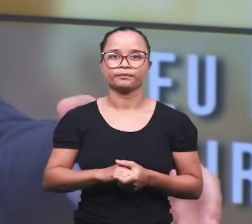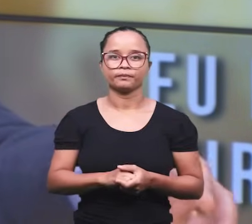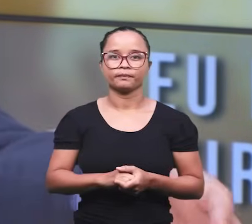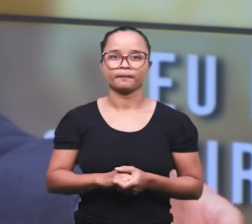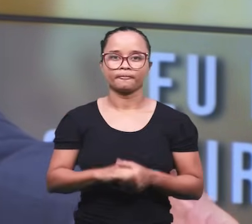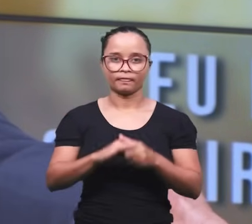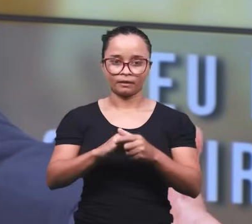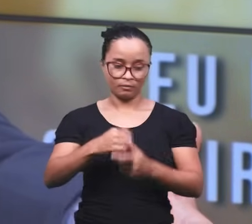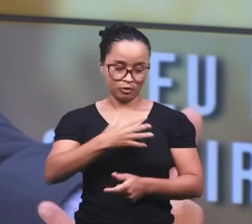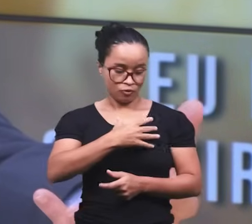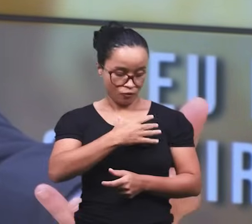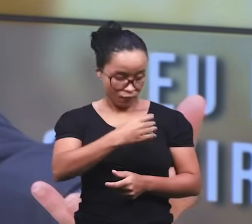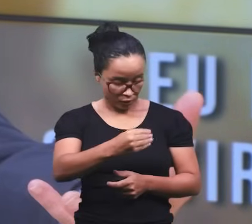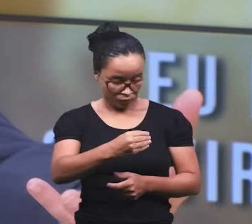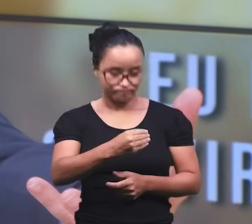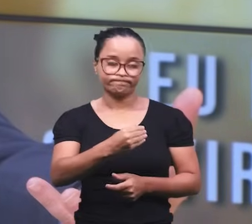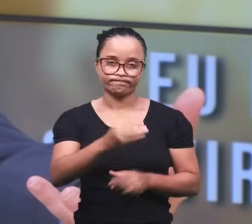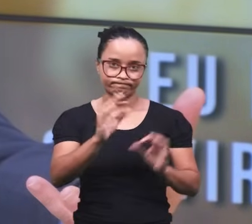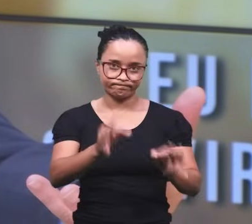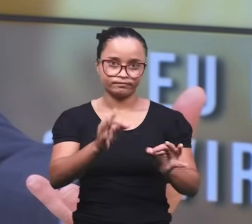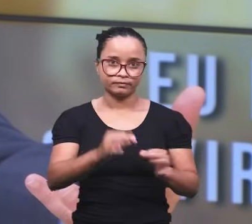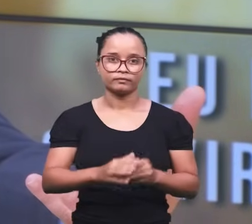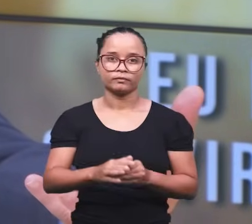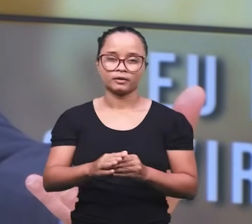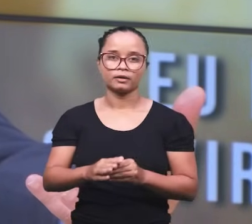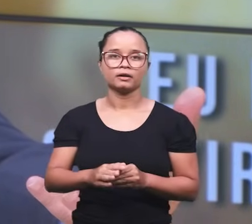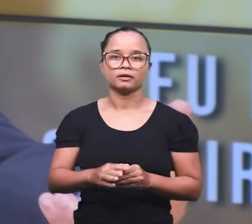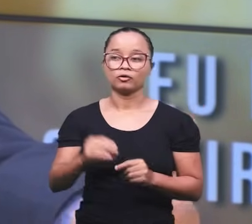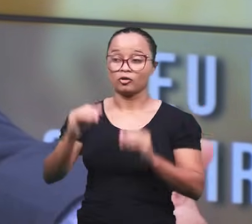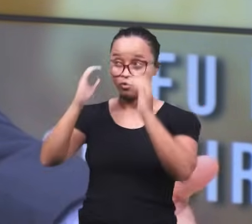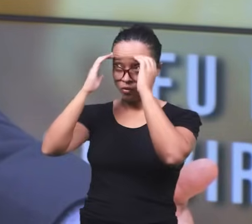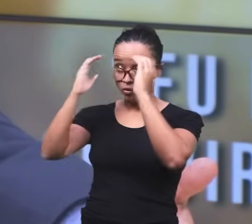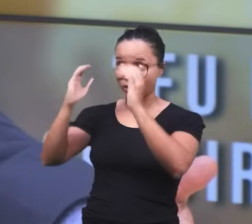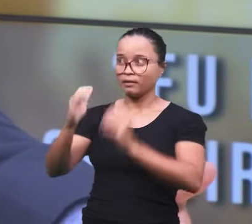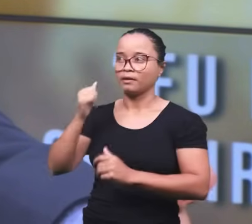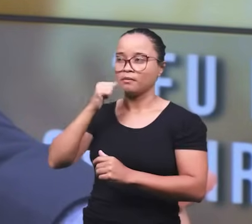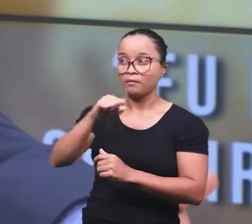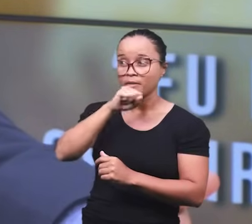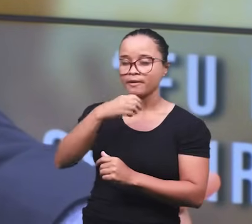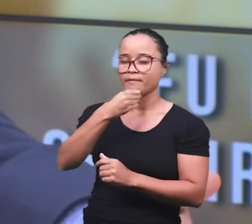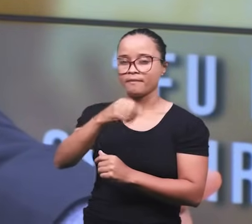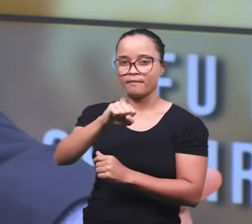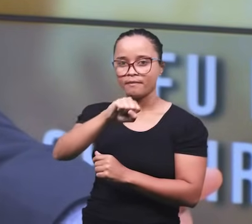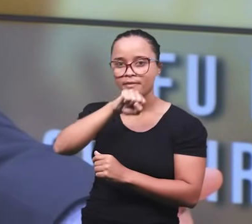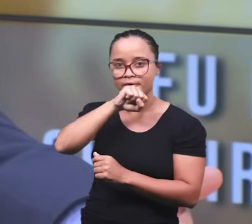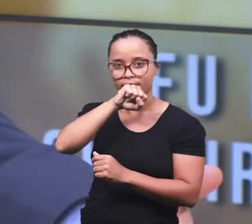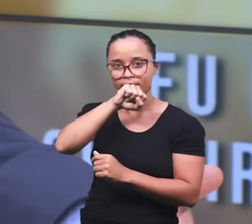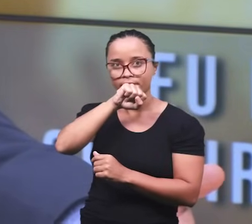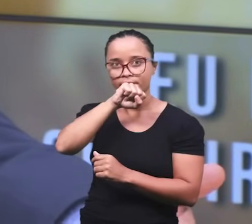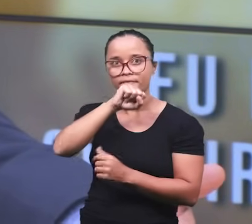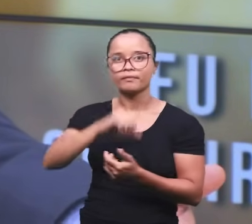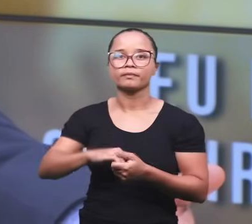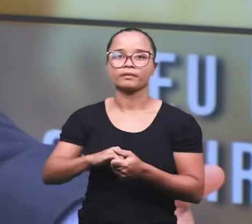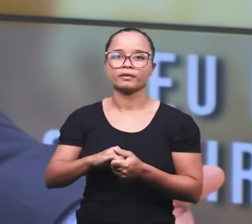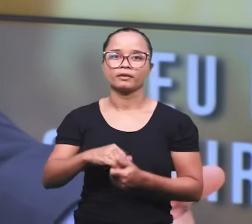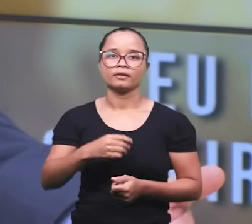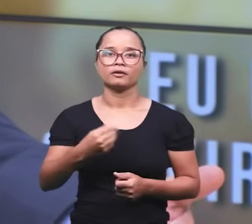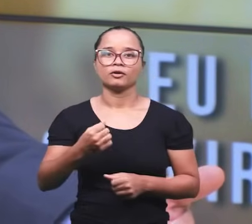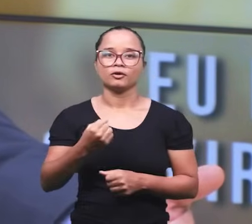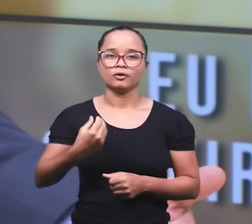é ordenança para os filhos né sim honra teu pai e tua mãe e